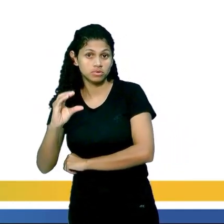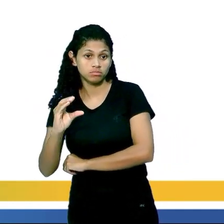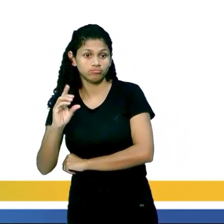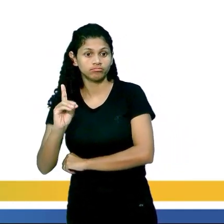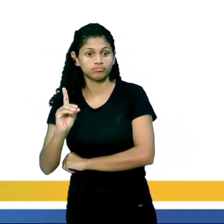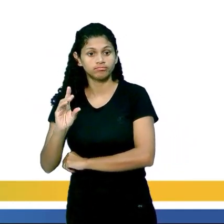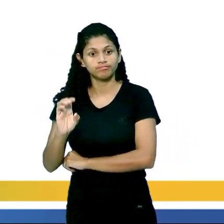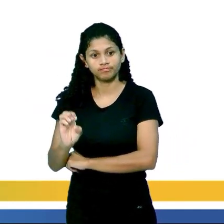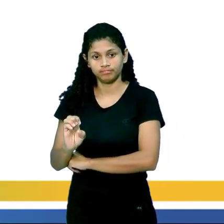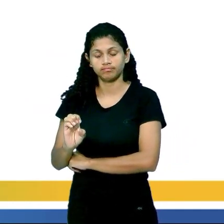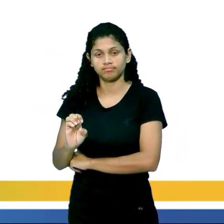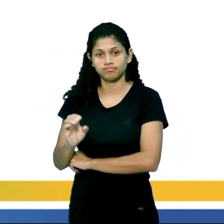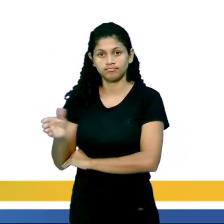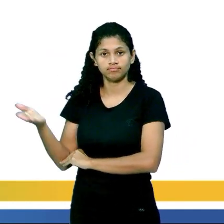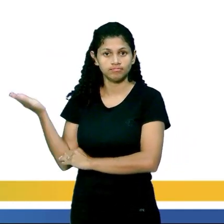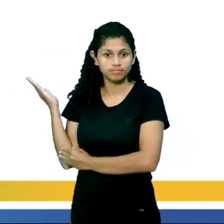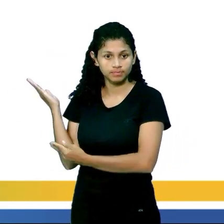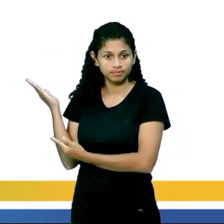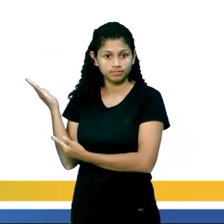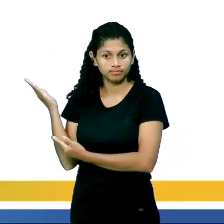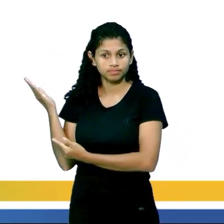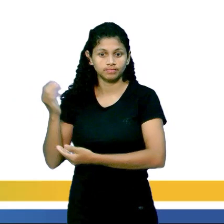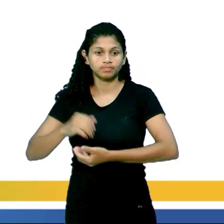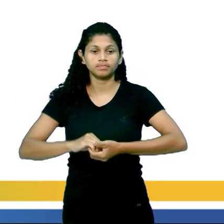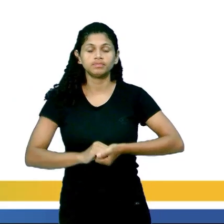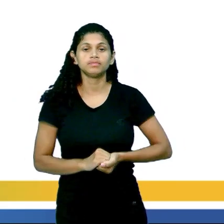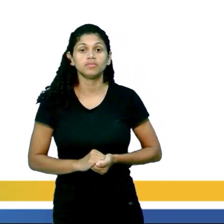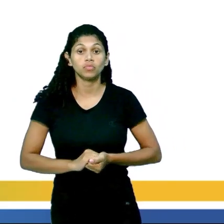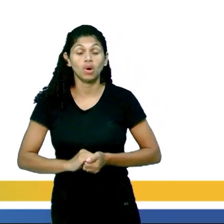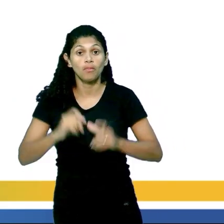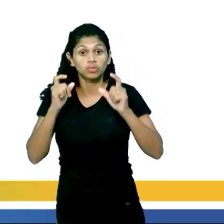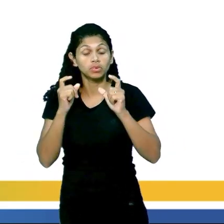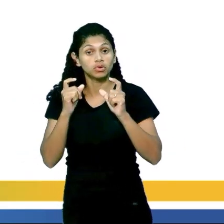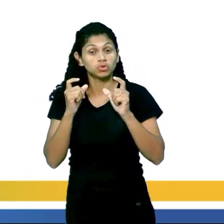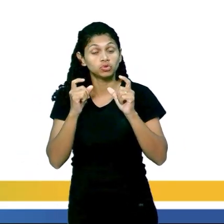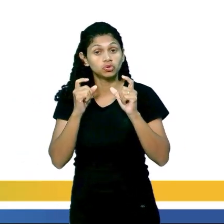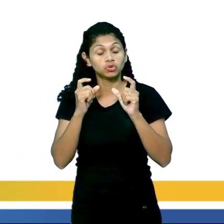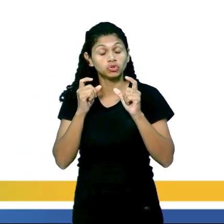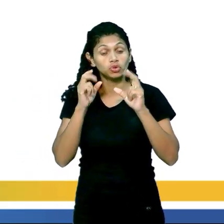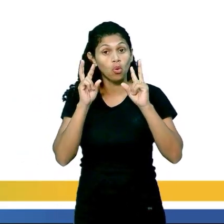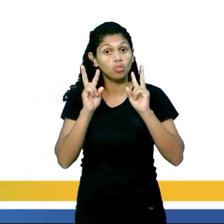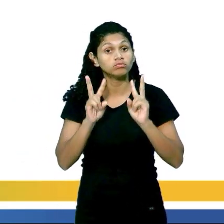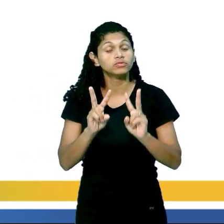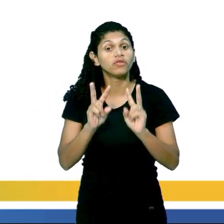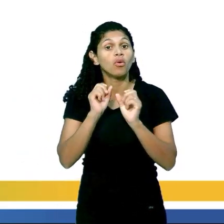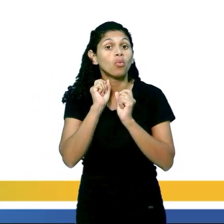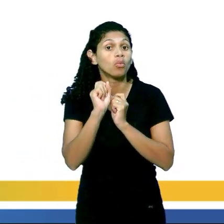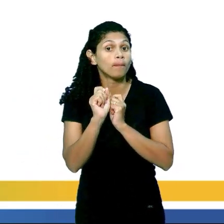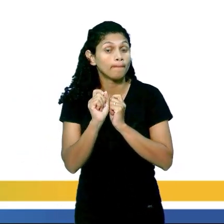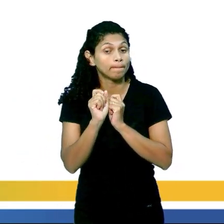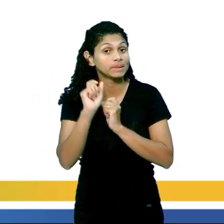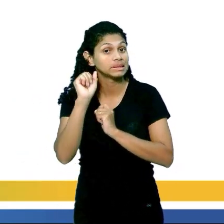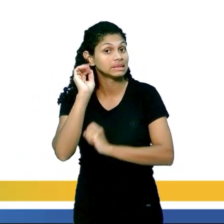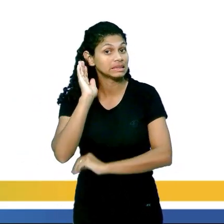31. Você pode observar aí, pessoal, que nós já temos